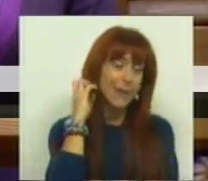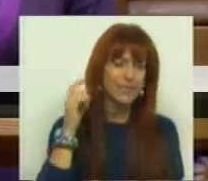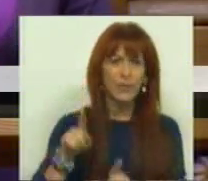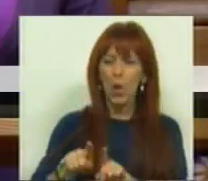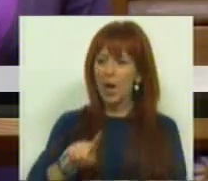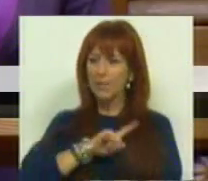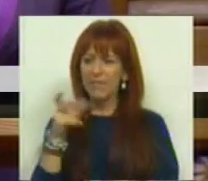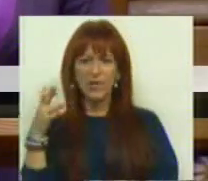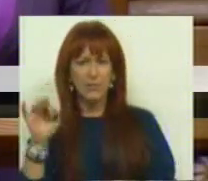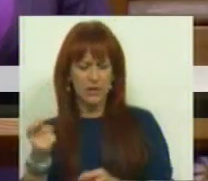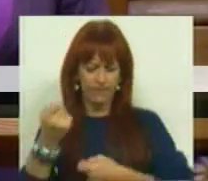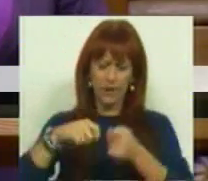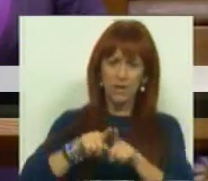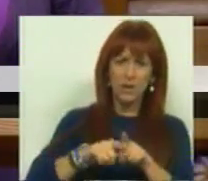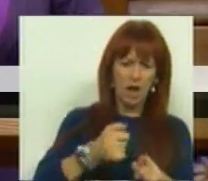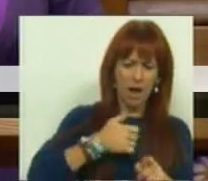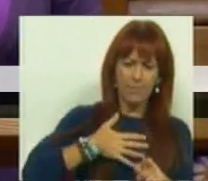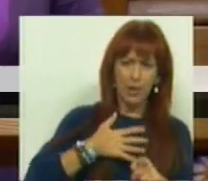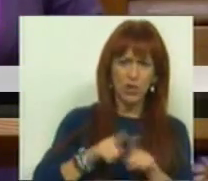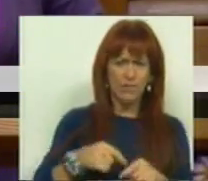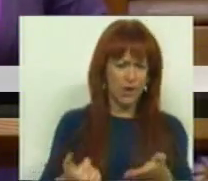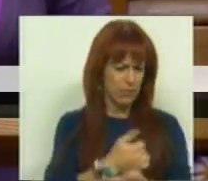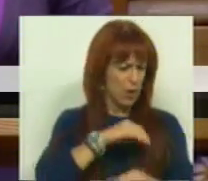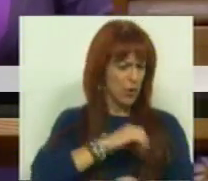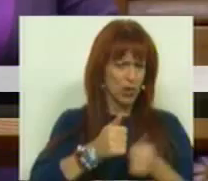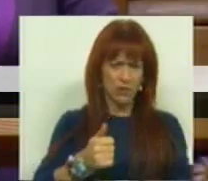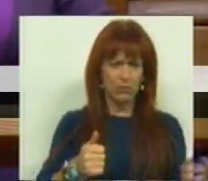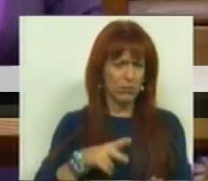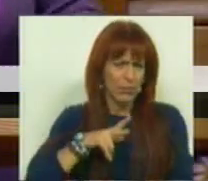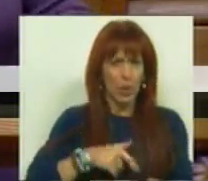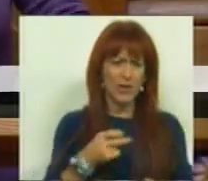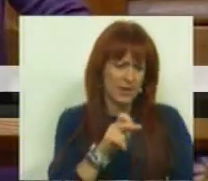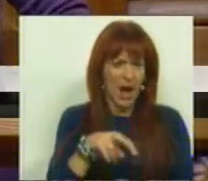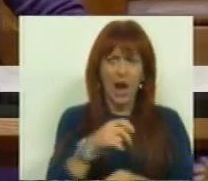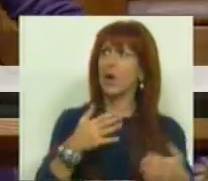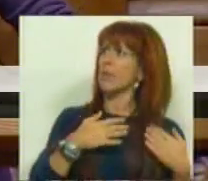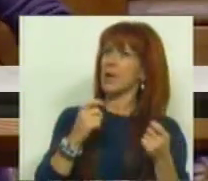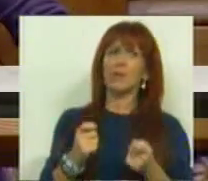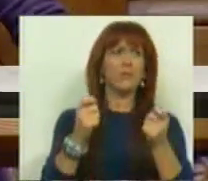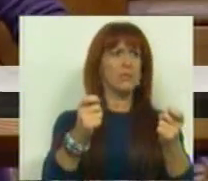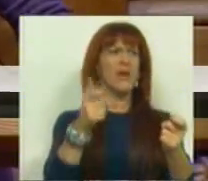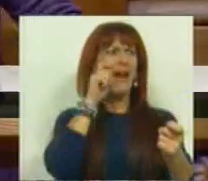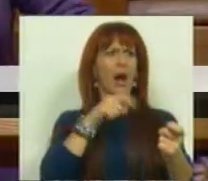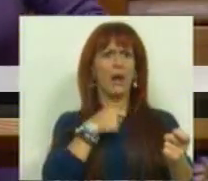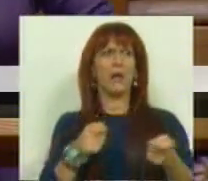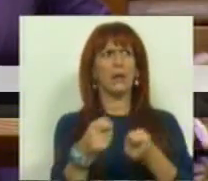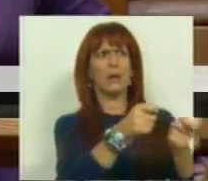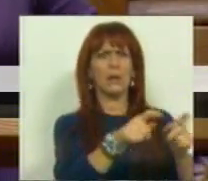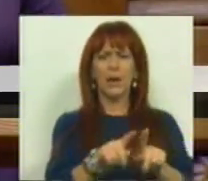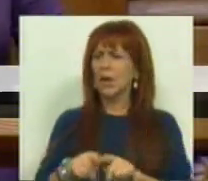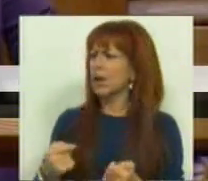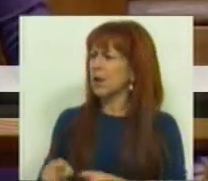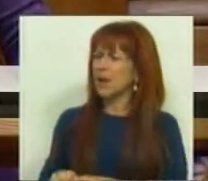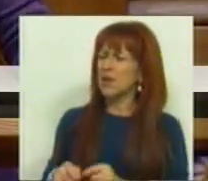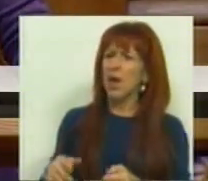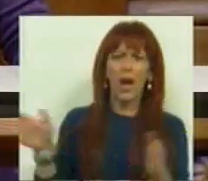RTP, ele é a venda de uma das empresas mais lucrativas do país, como a ANA, em cujas mãos soubemos hoje com quem vai ficar, é a